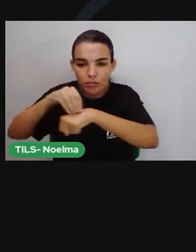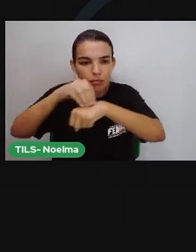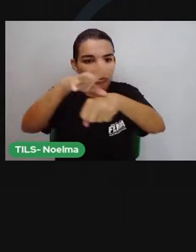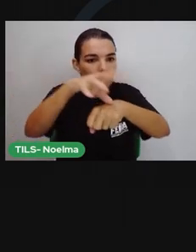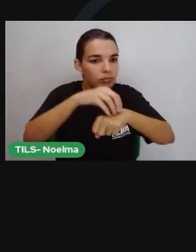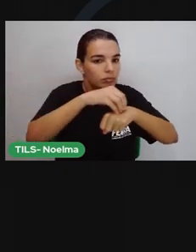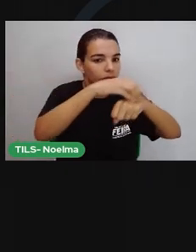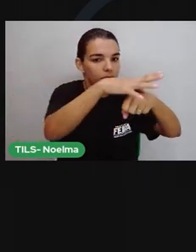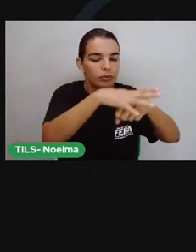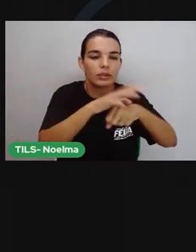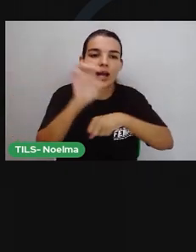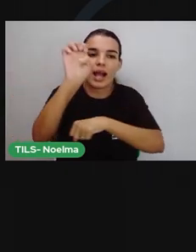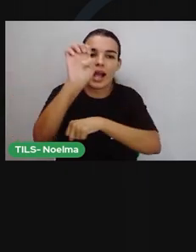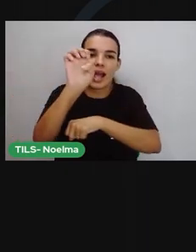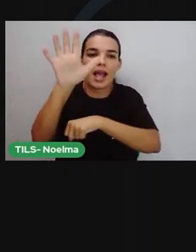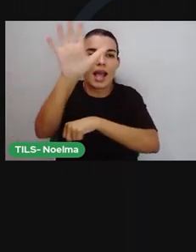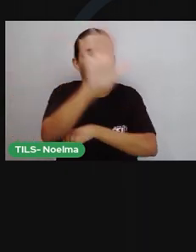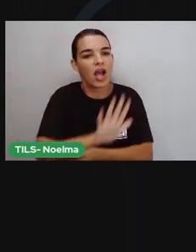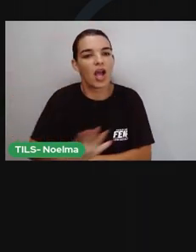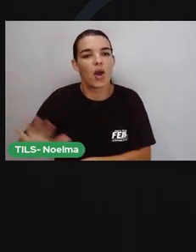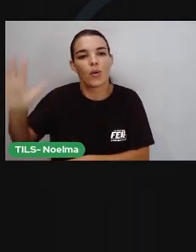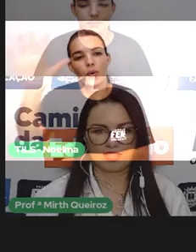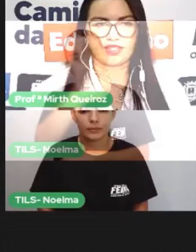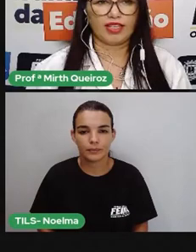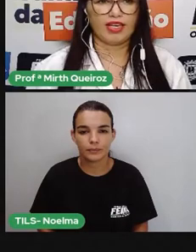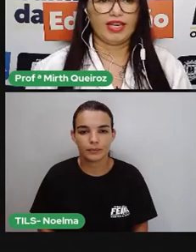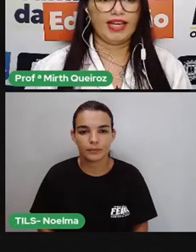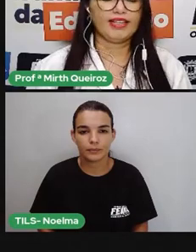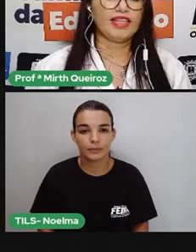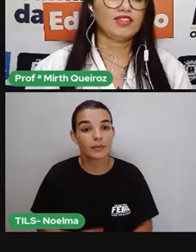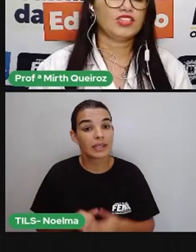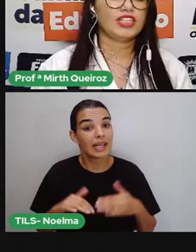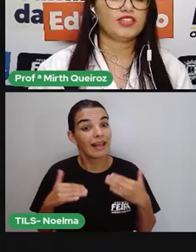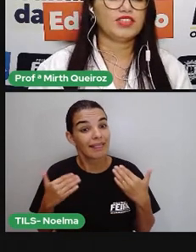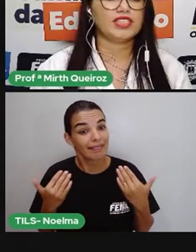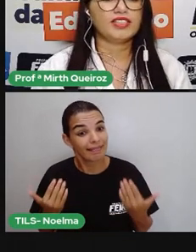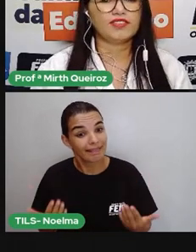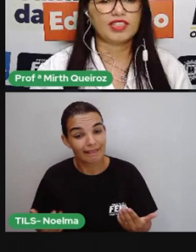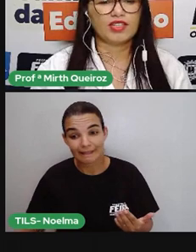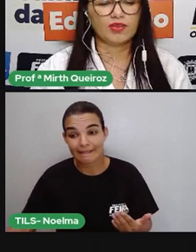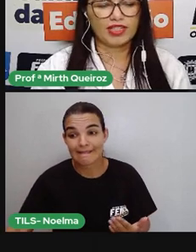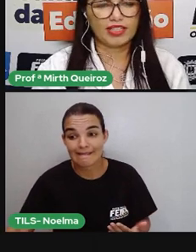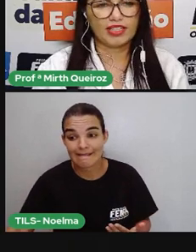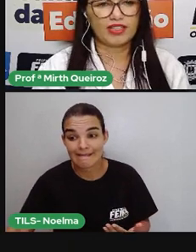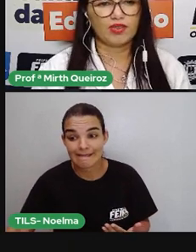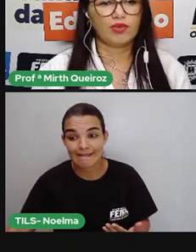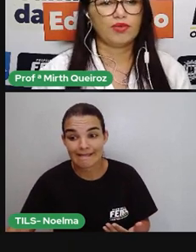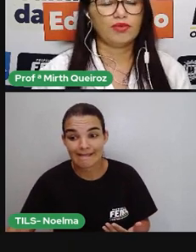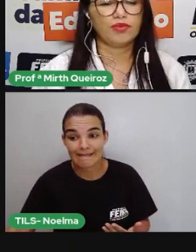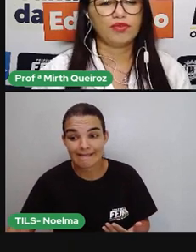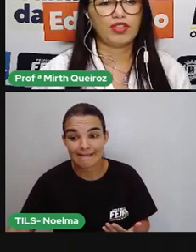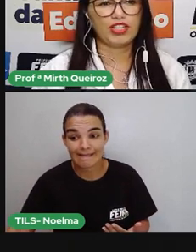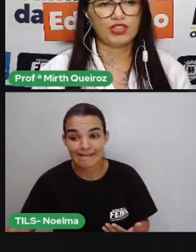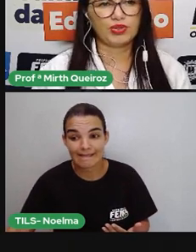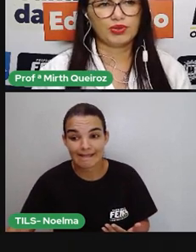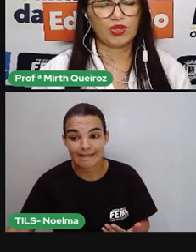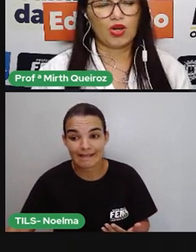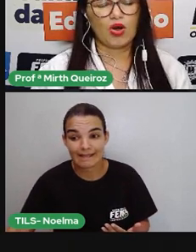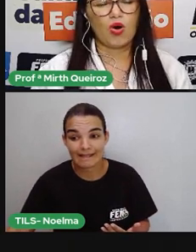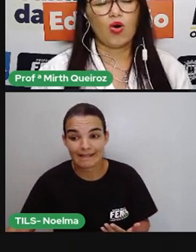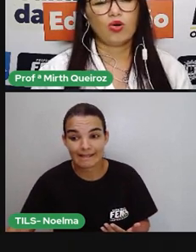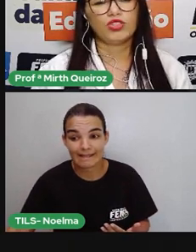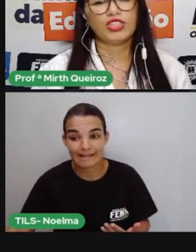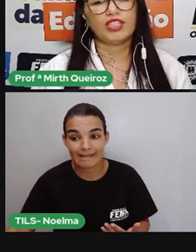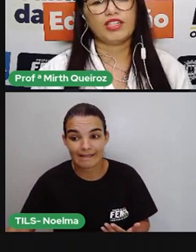destino aos mercados consumidores da Europa. Então, gente, vocês viram aí um vídeo